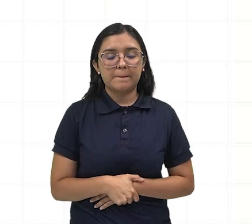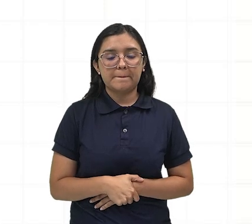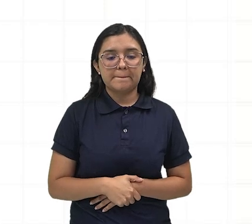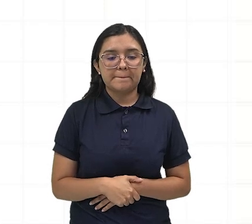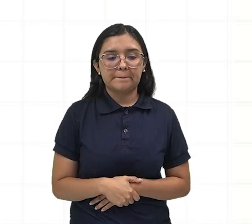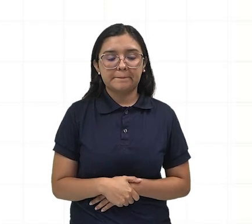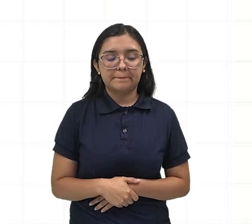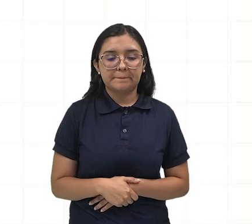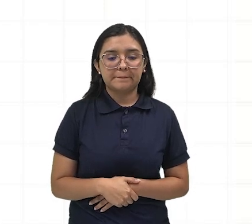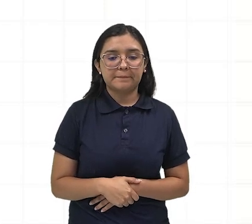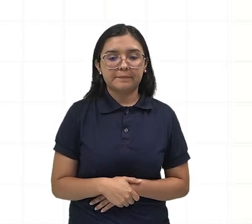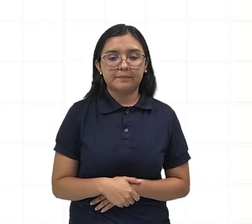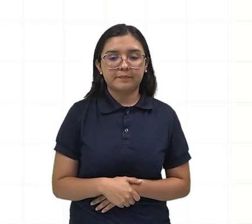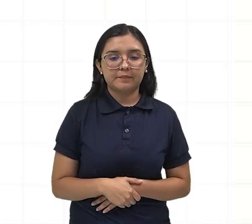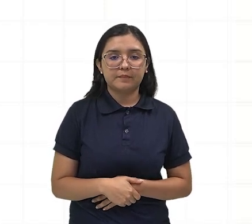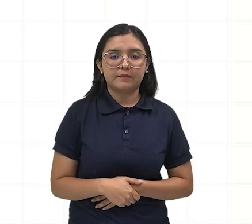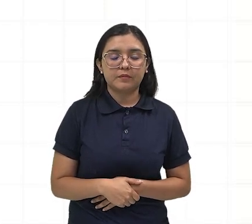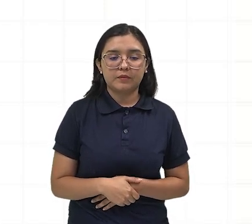O'.